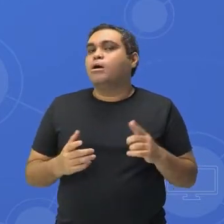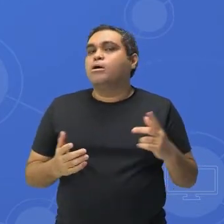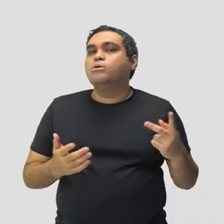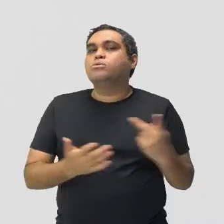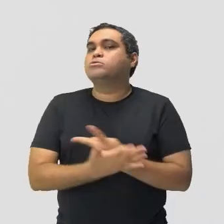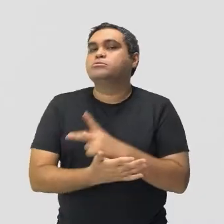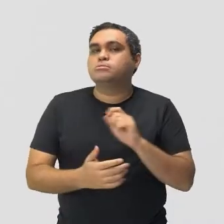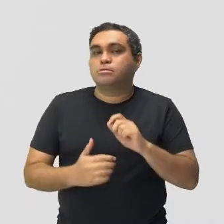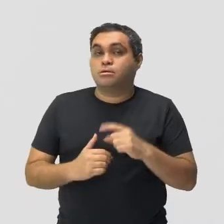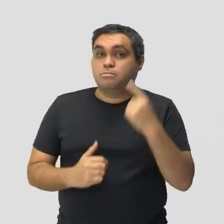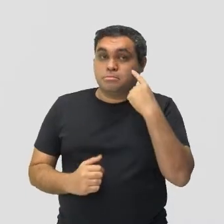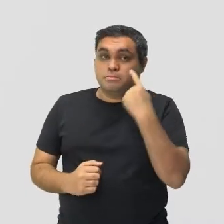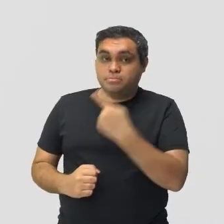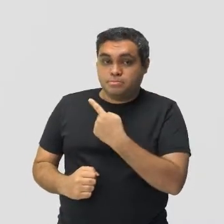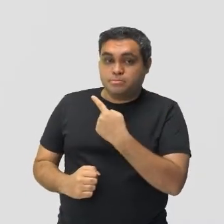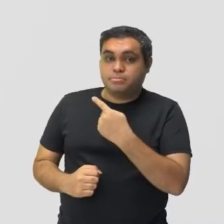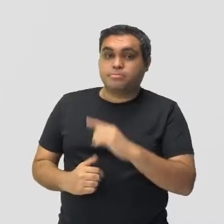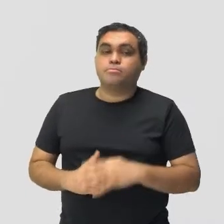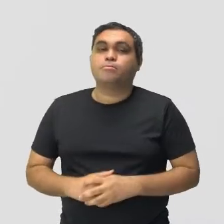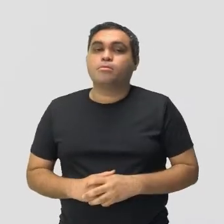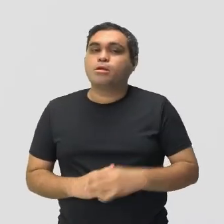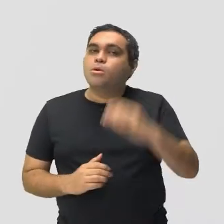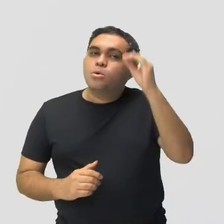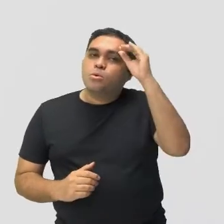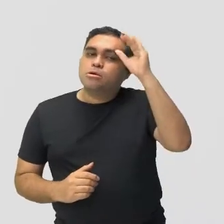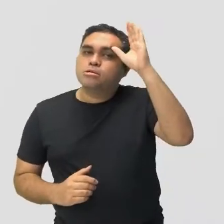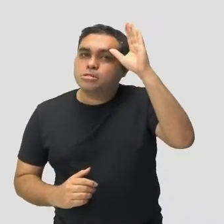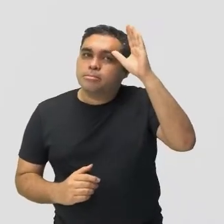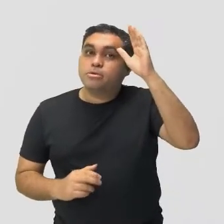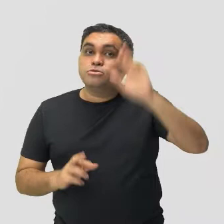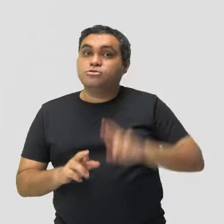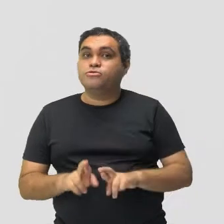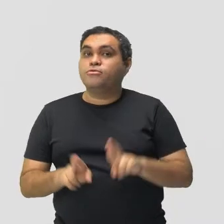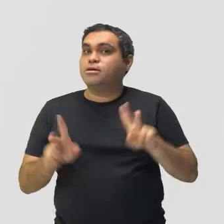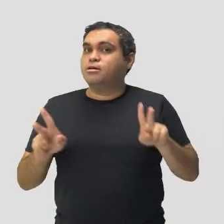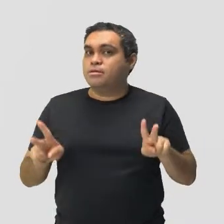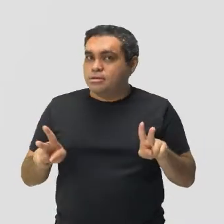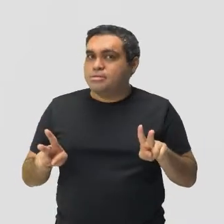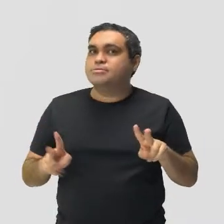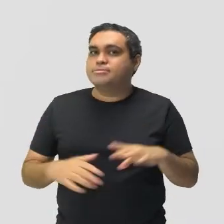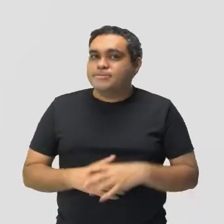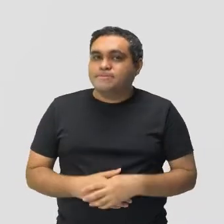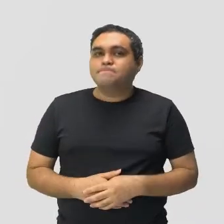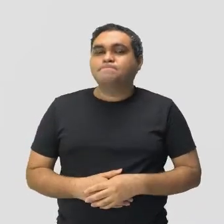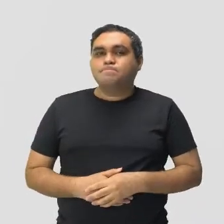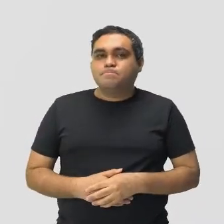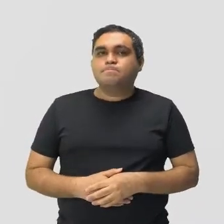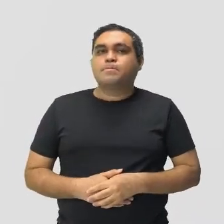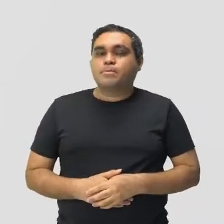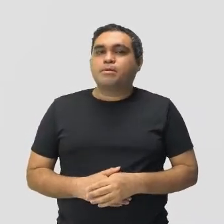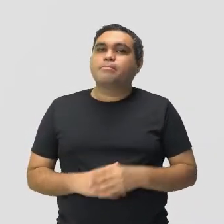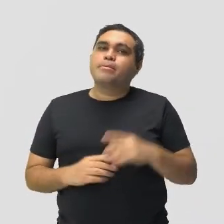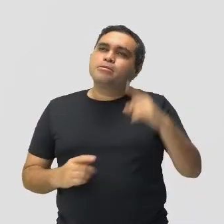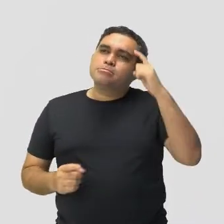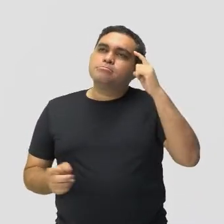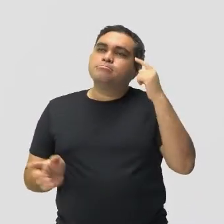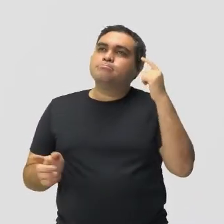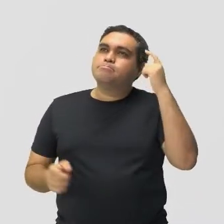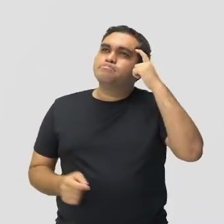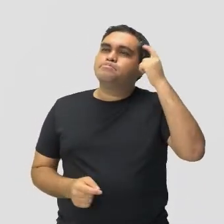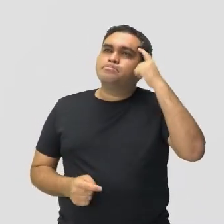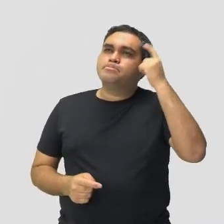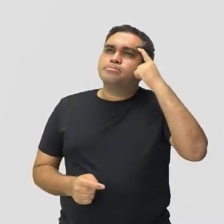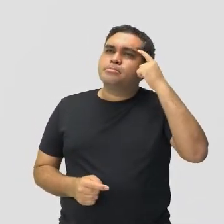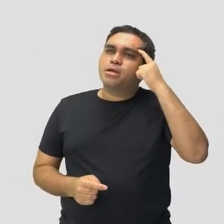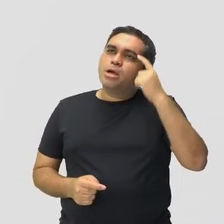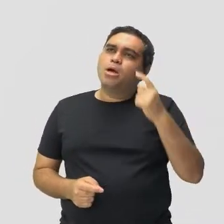de um conhecimento agora diferenciado, né? Por quê? Porque passou-se a se perguntar, o que de